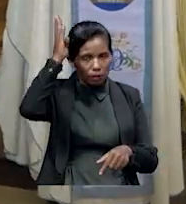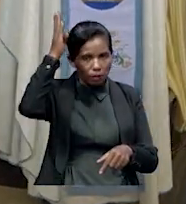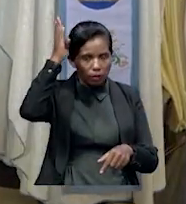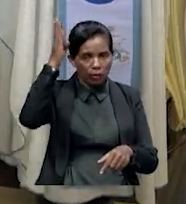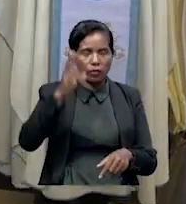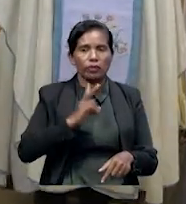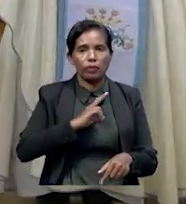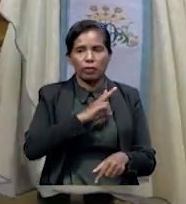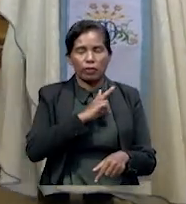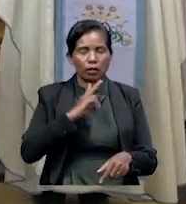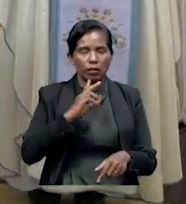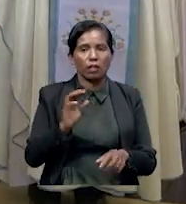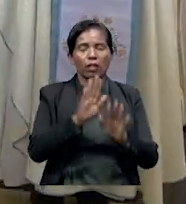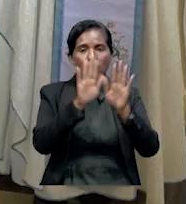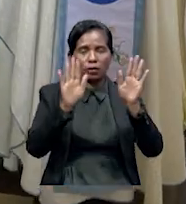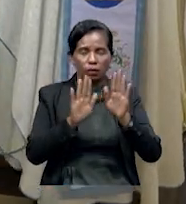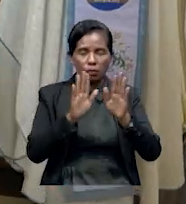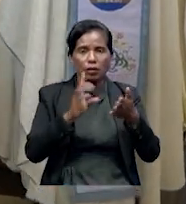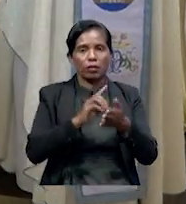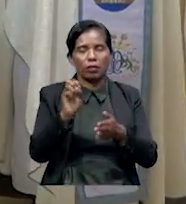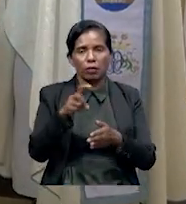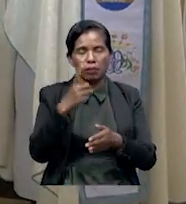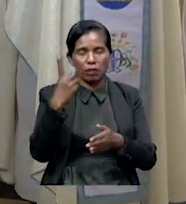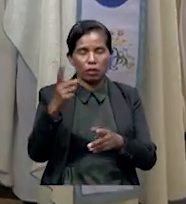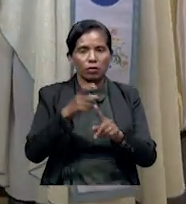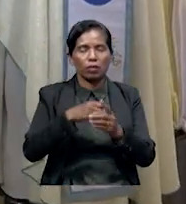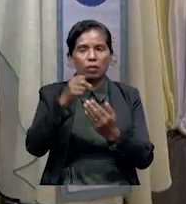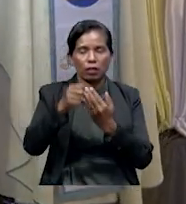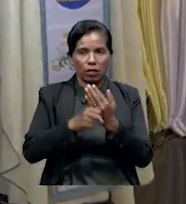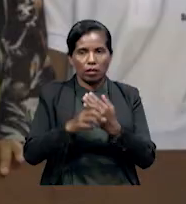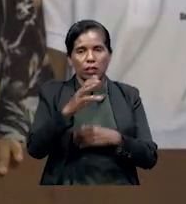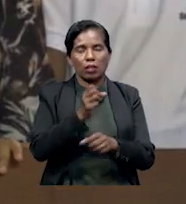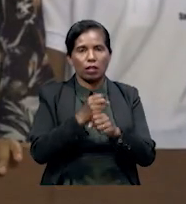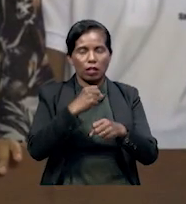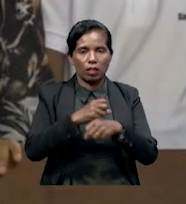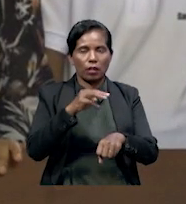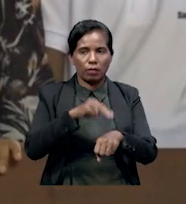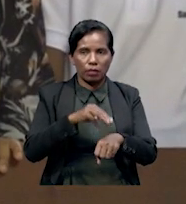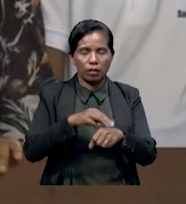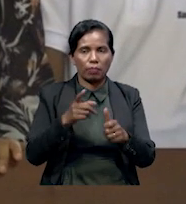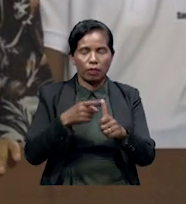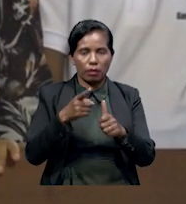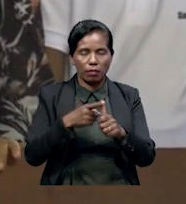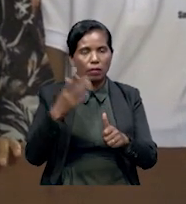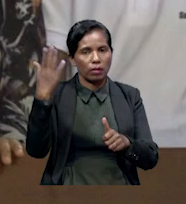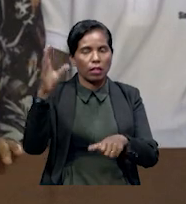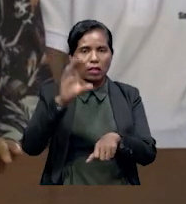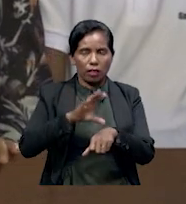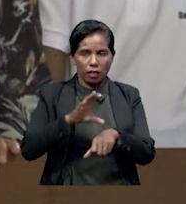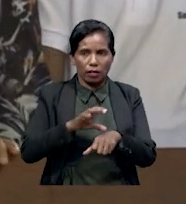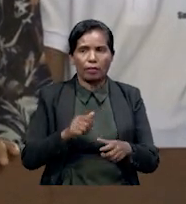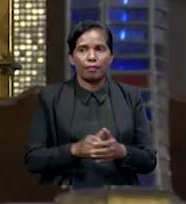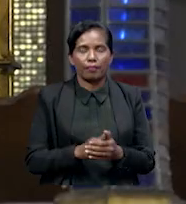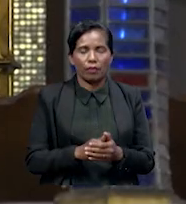Sanolo Racing e de a fulan Setembro Ne, preside Missa da Huluk e a Paróquia Imaculada da Conceição Catedral. E a homilia